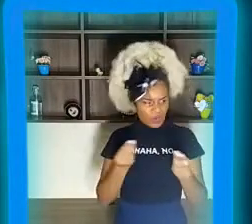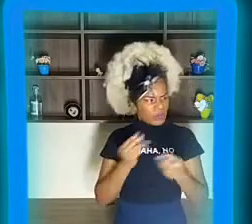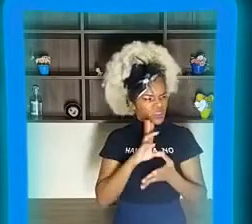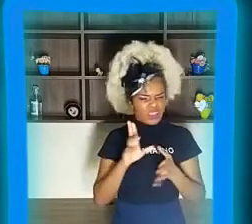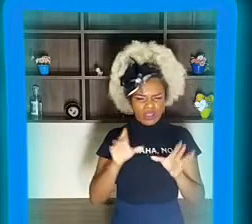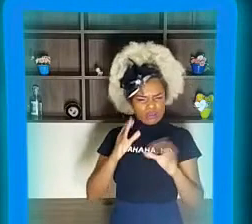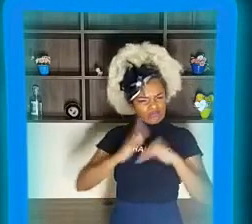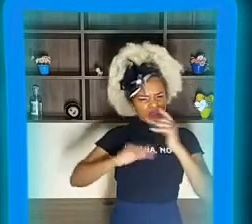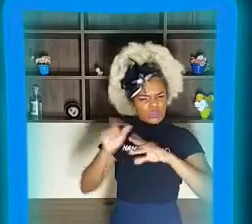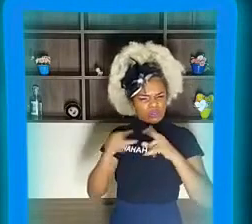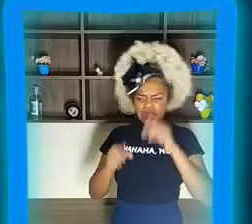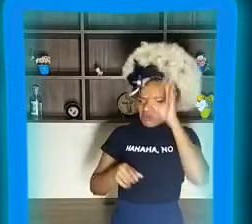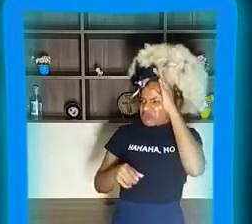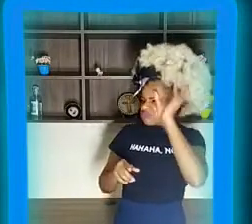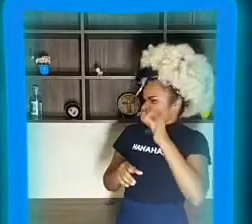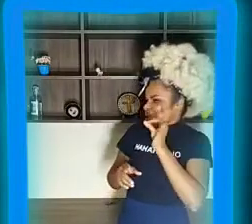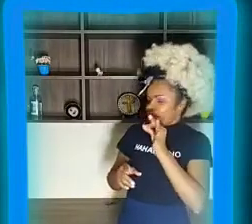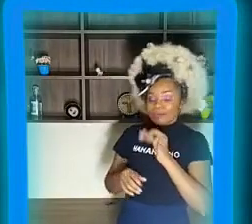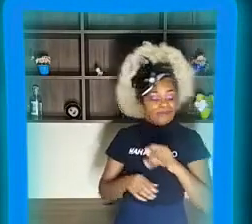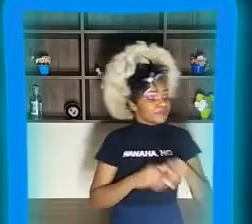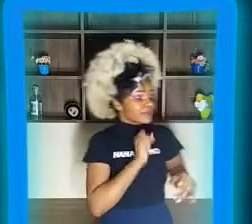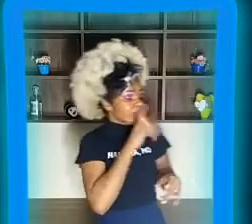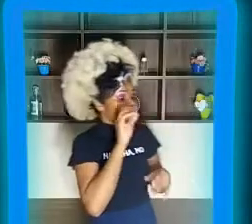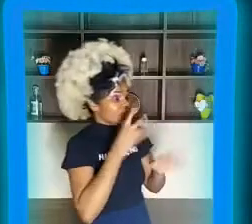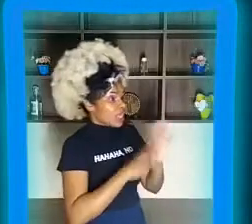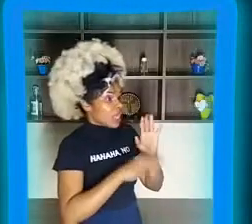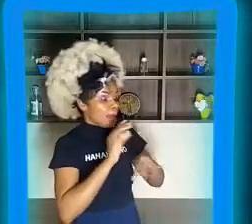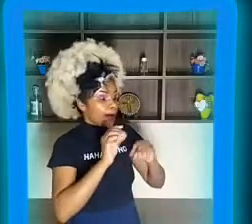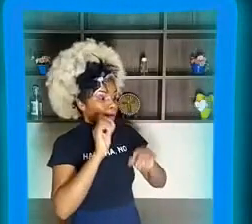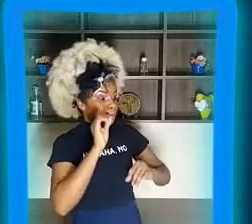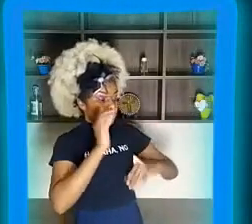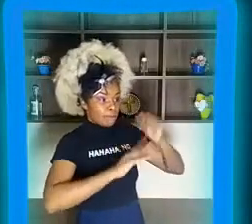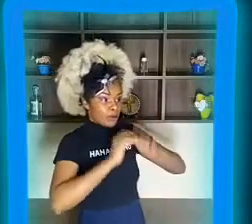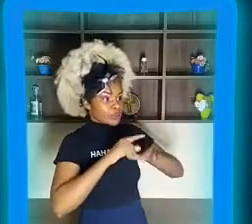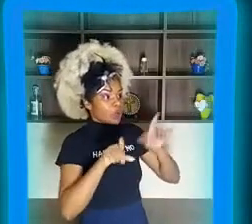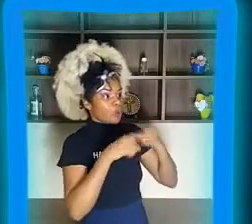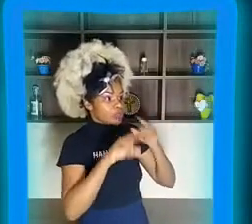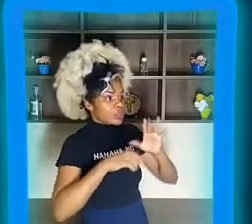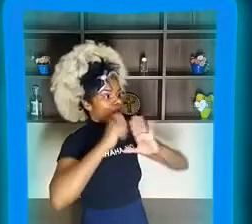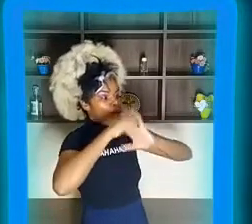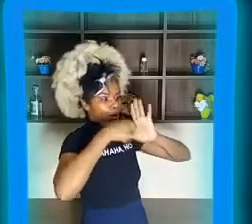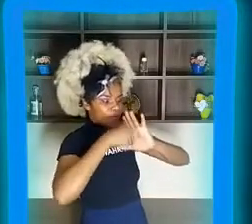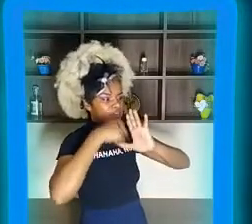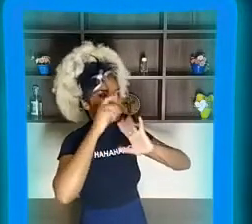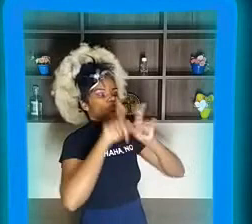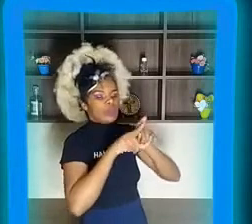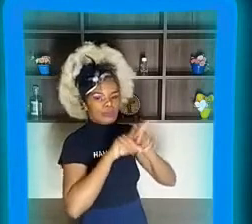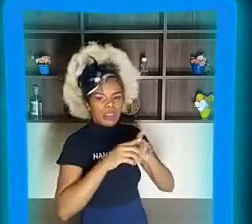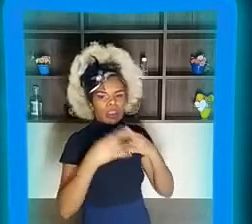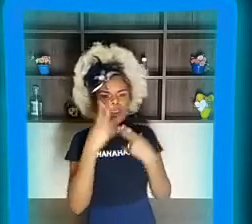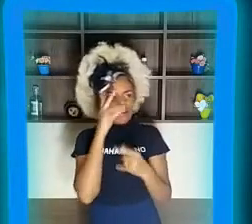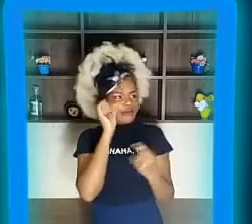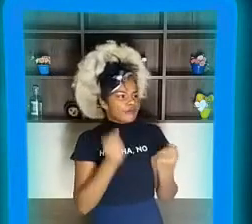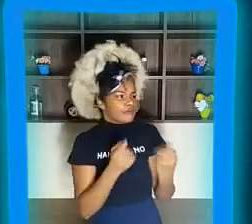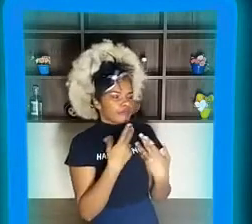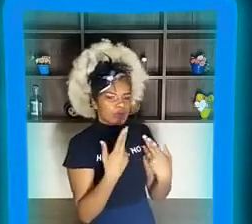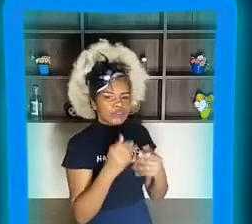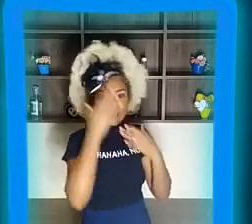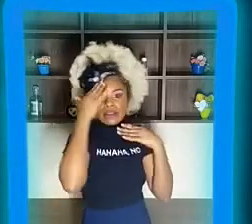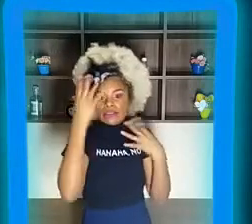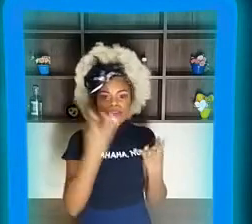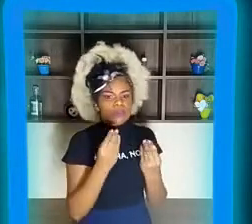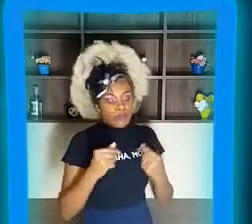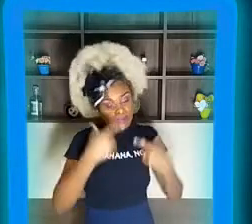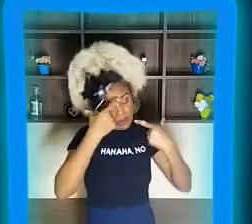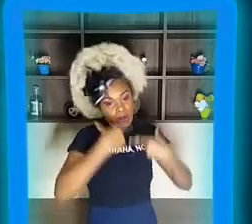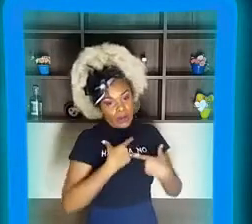musical? É. Produção musical e de vídeo. E de vídeo, pois é. Foi uma... Eu tenho que agradecer muito, no meu